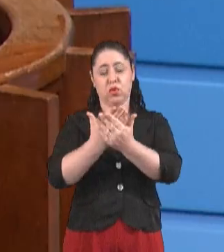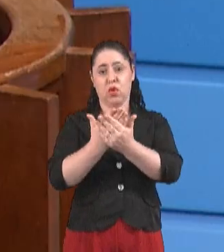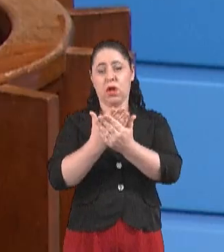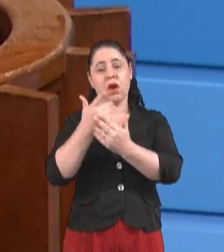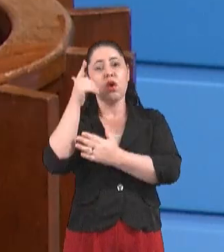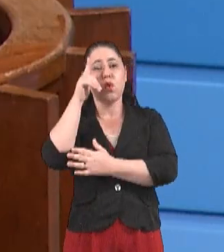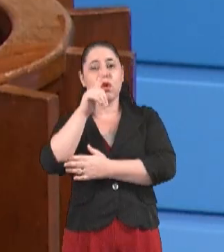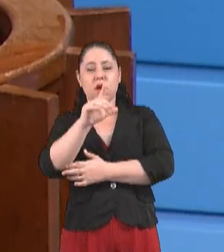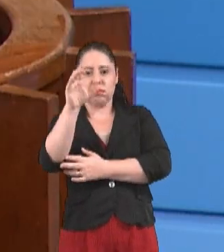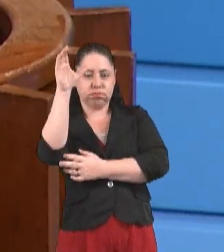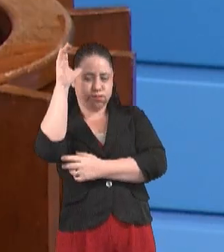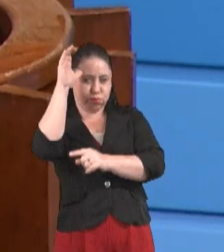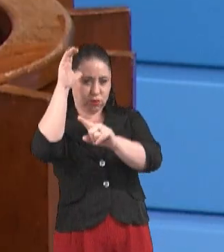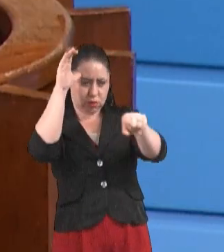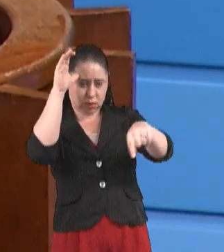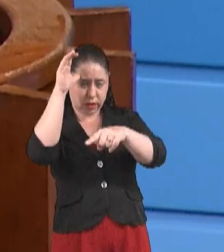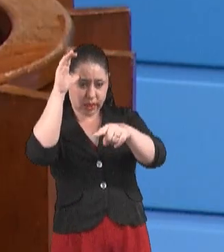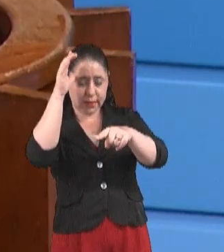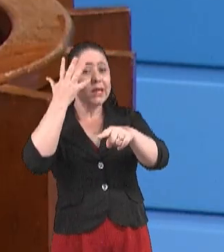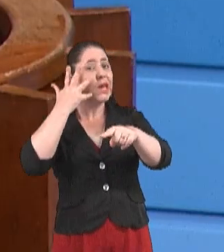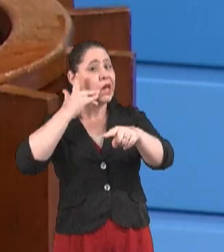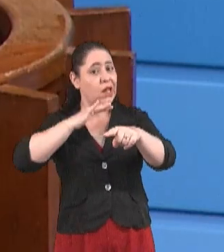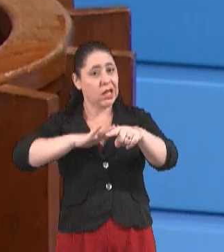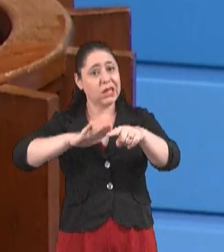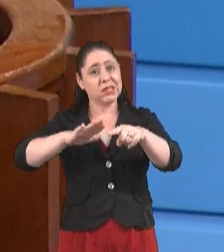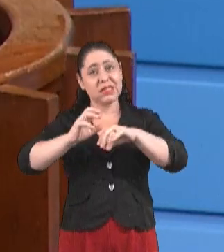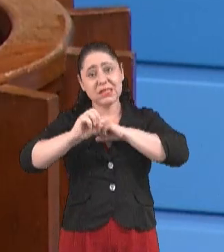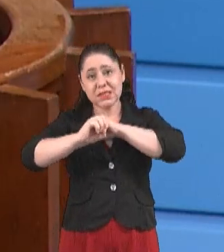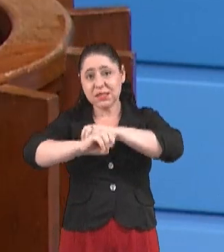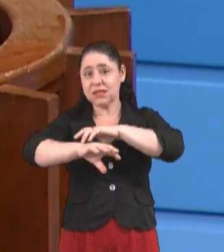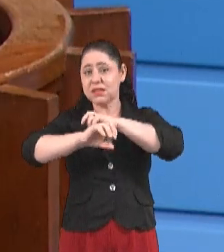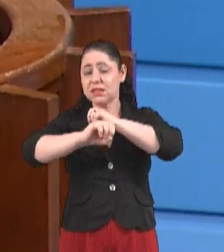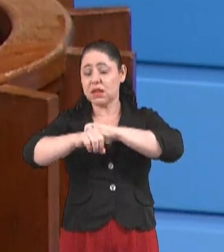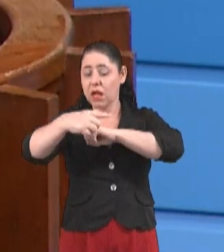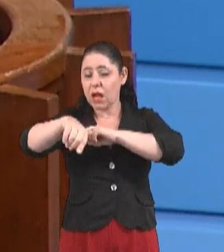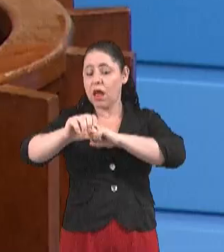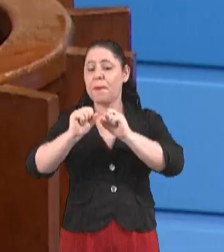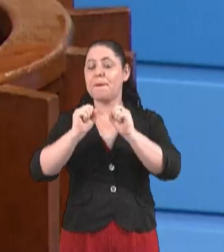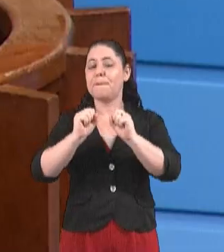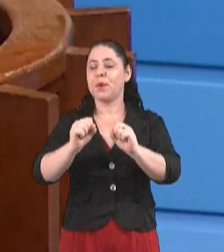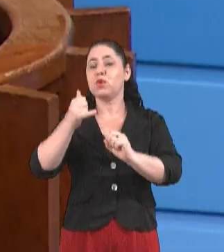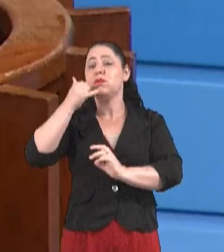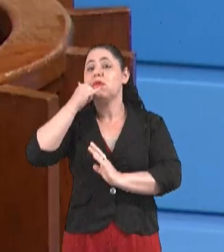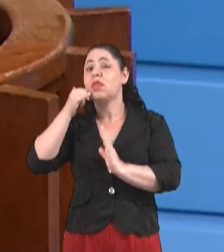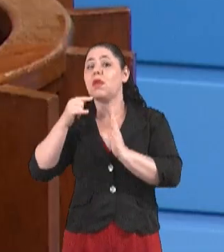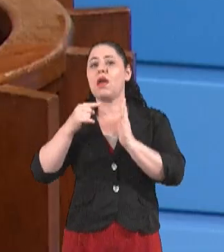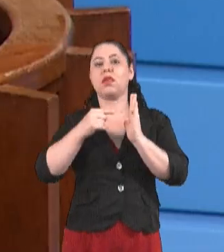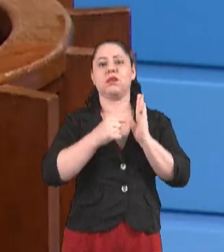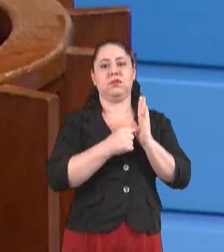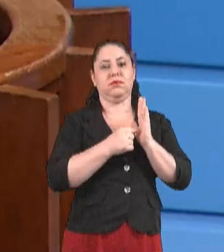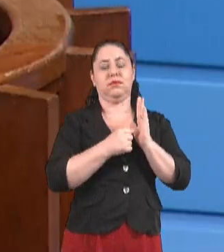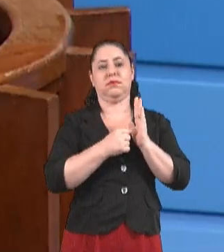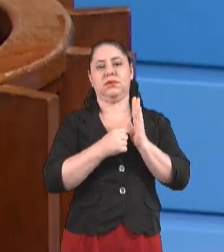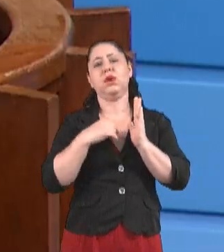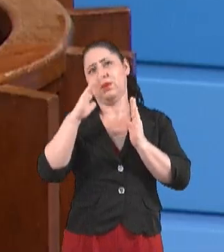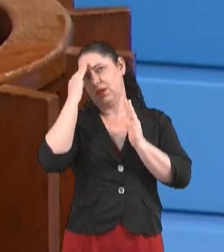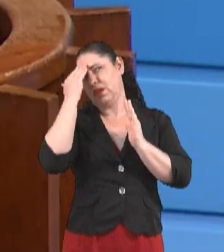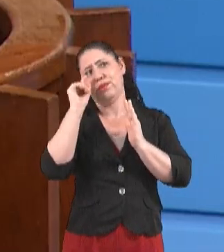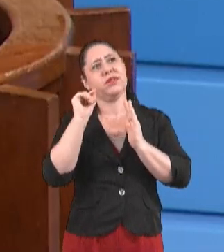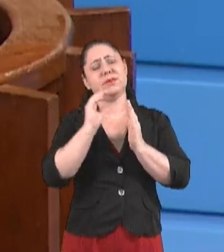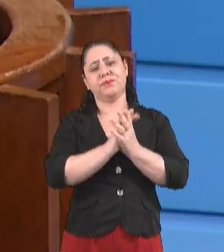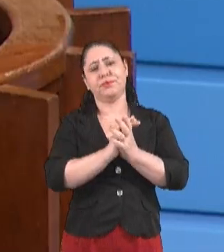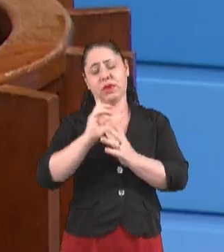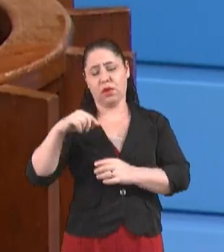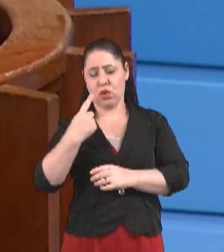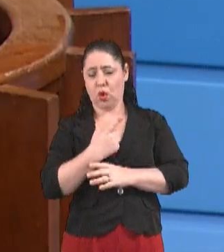que conscientize também essas crianças, para que elas possam denunciar. Eu entendo que